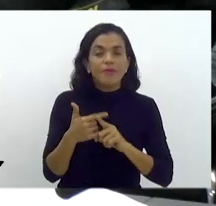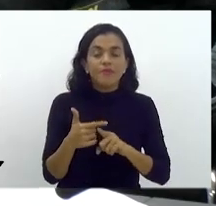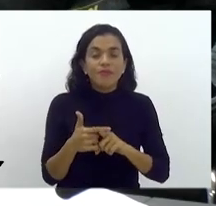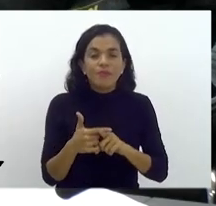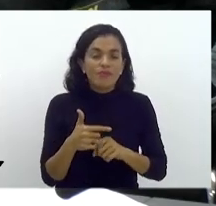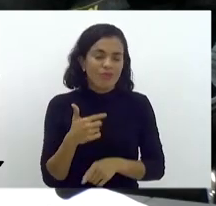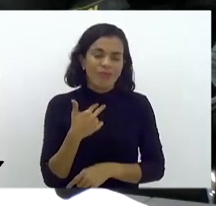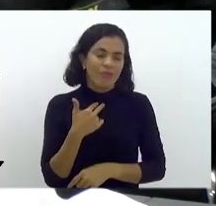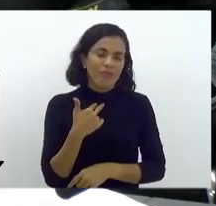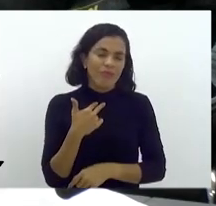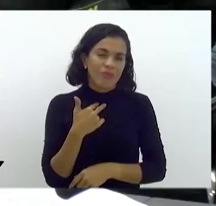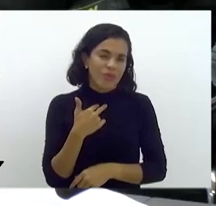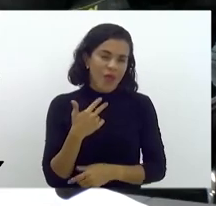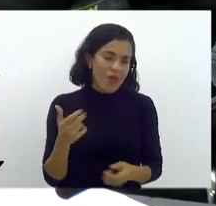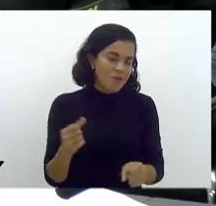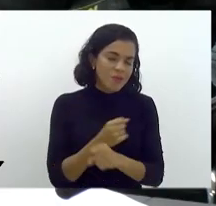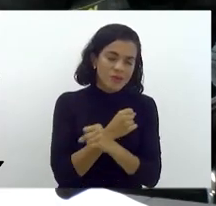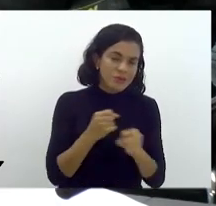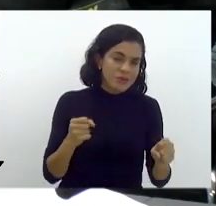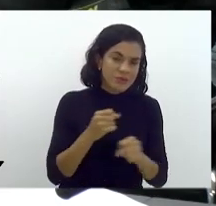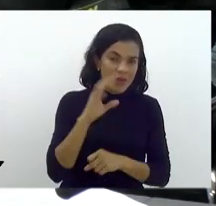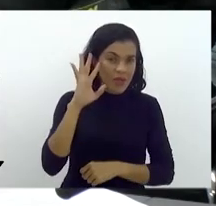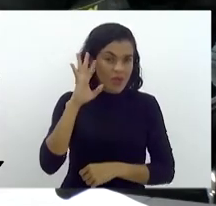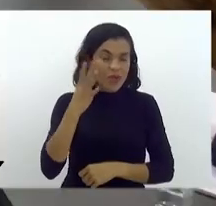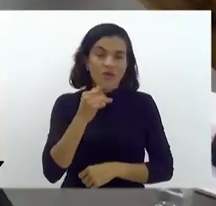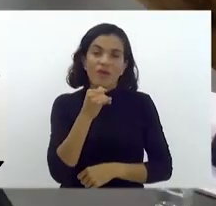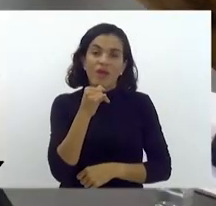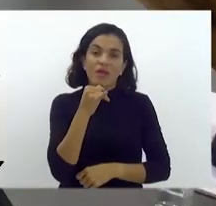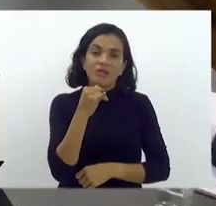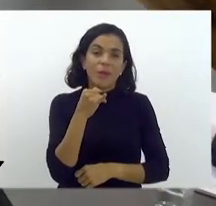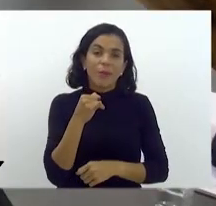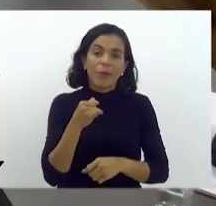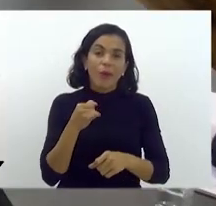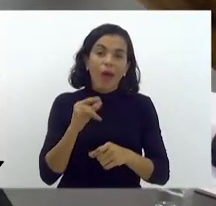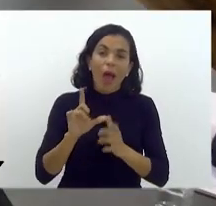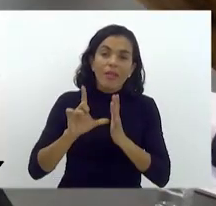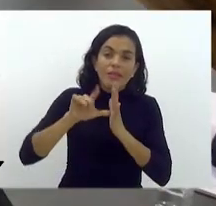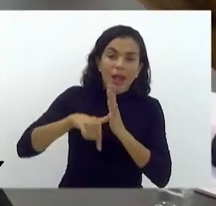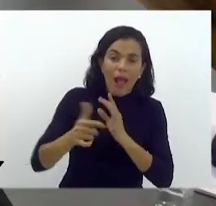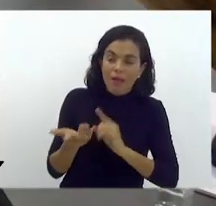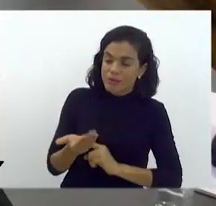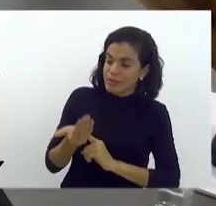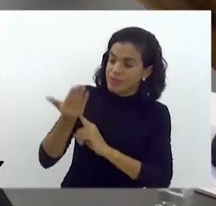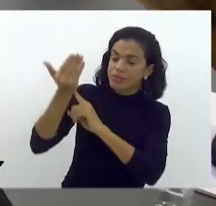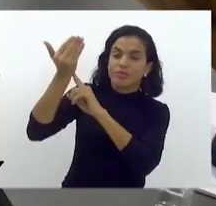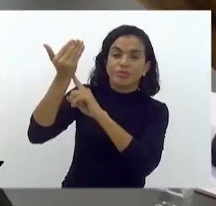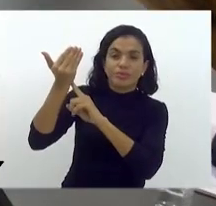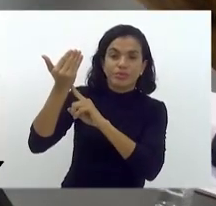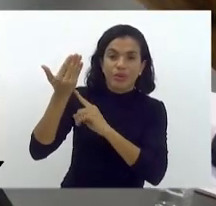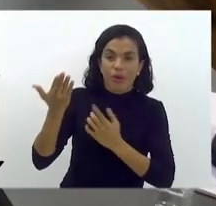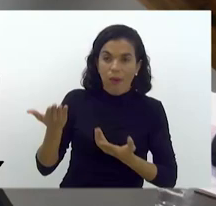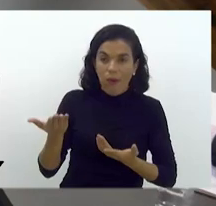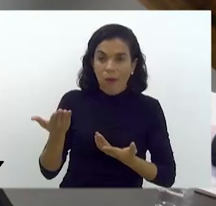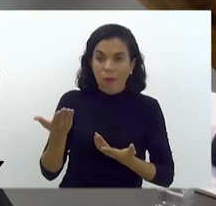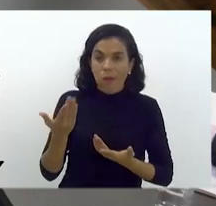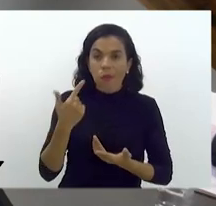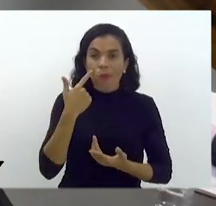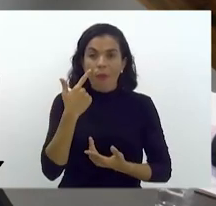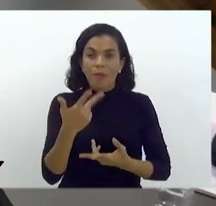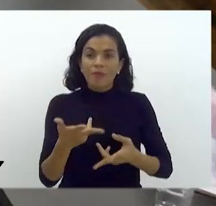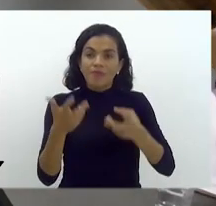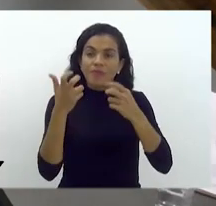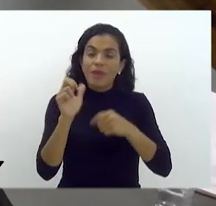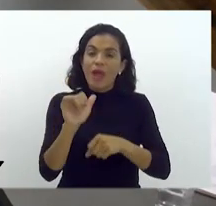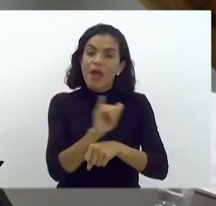não dá para resolver a falta de avanços tecnológicos se a gente pensar a forma de